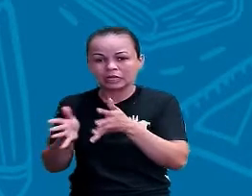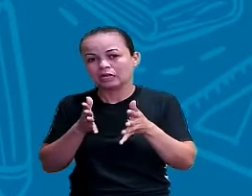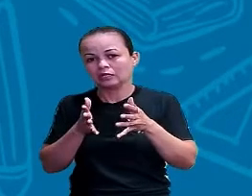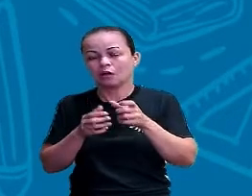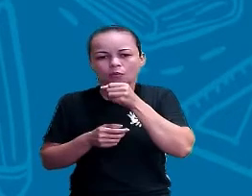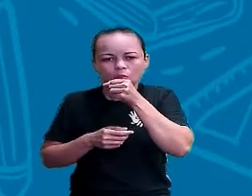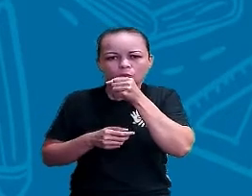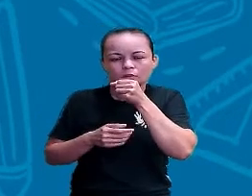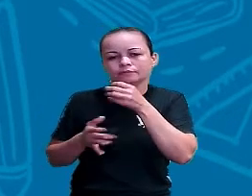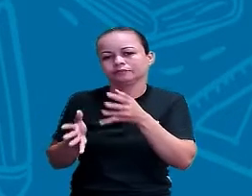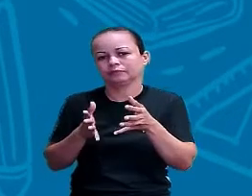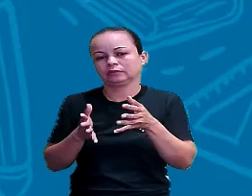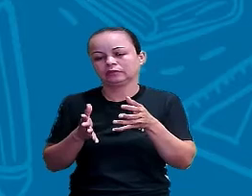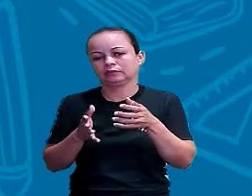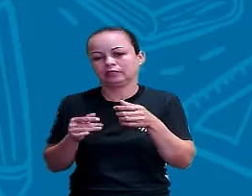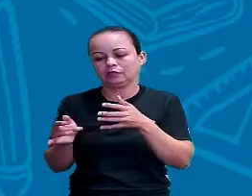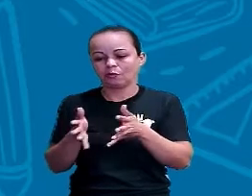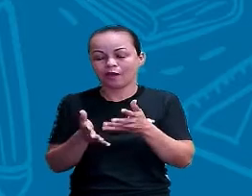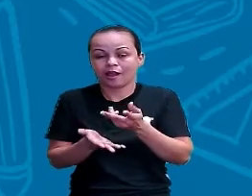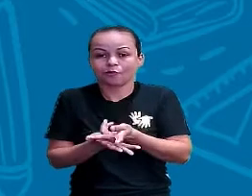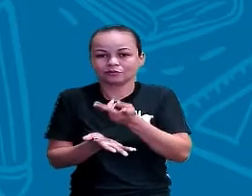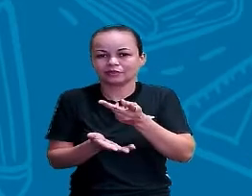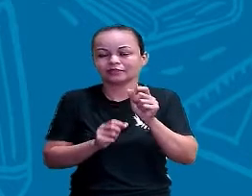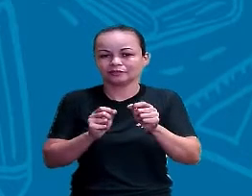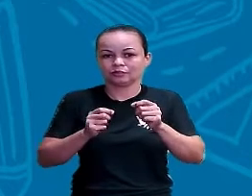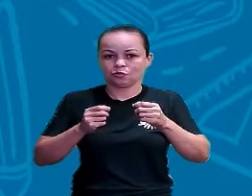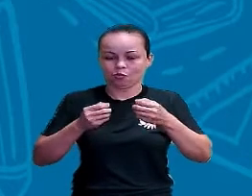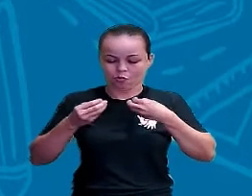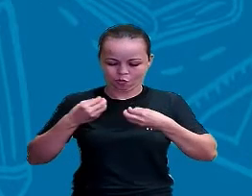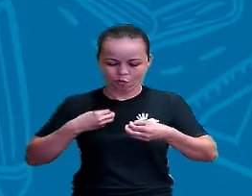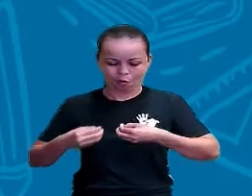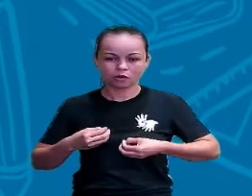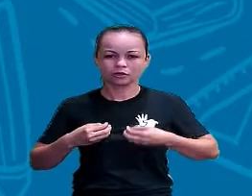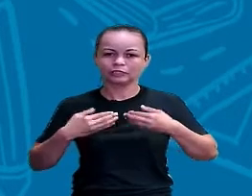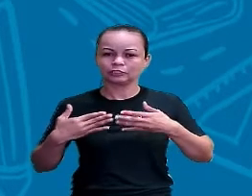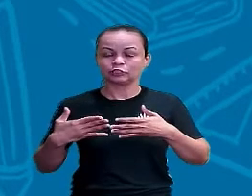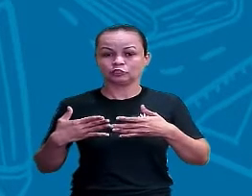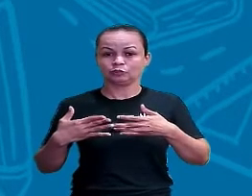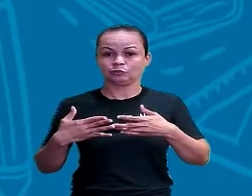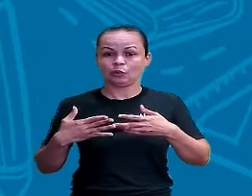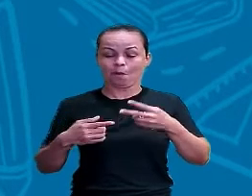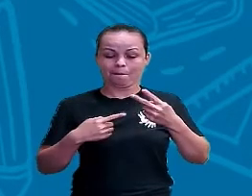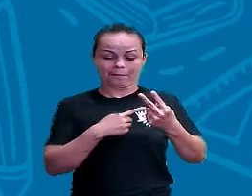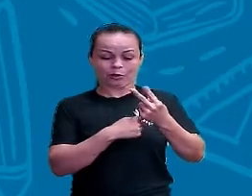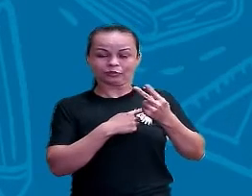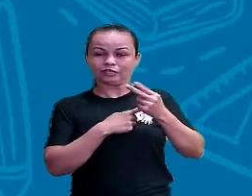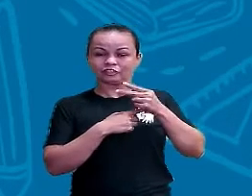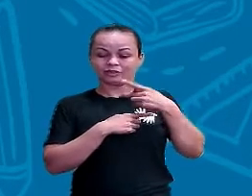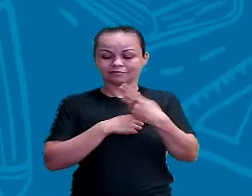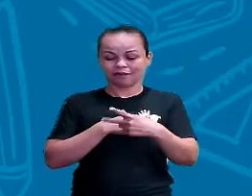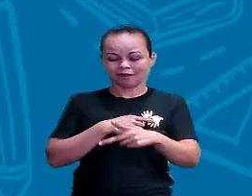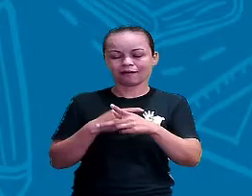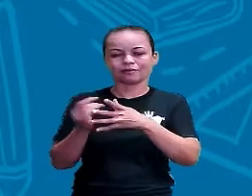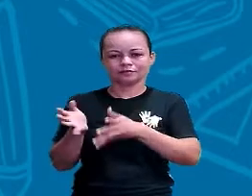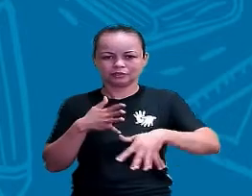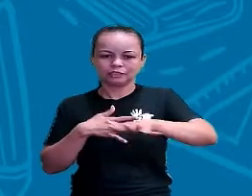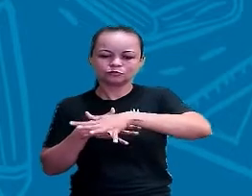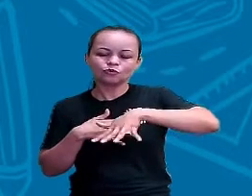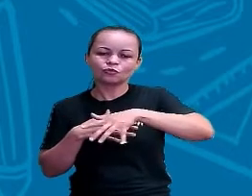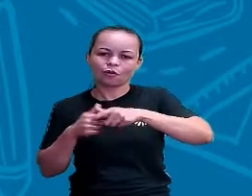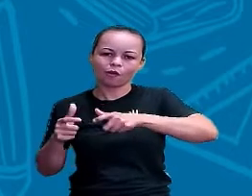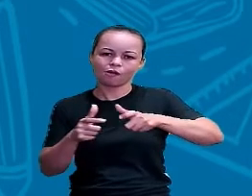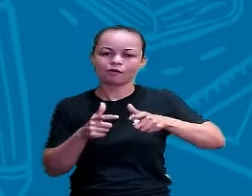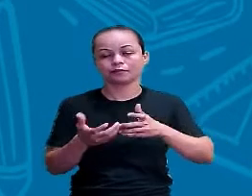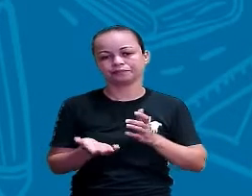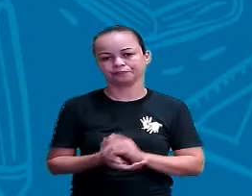tá certo? Isso acaba sendo uma forma do nosso organismo, né, se defender diante daquela situação, tá certo? E